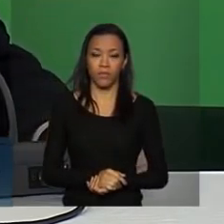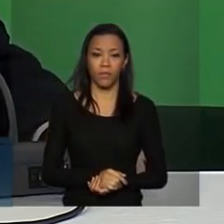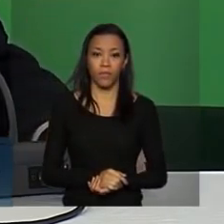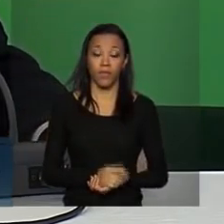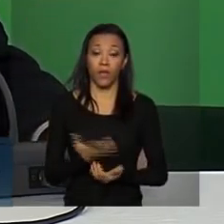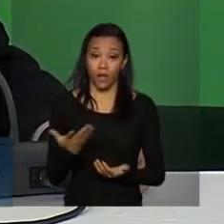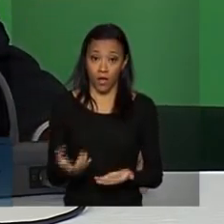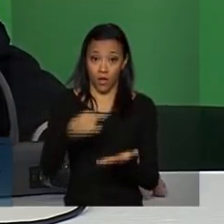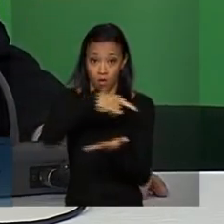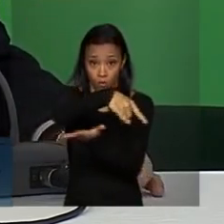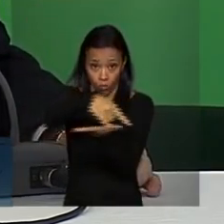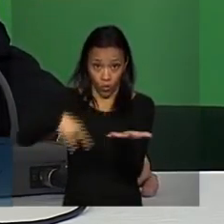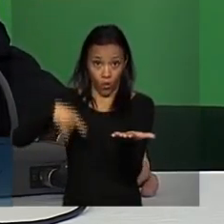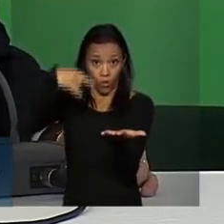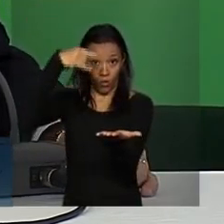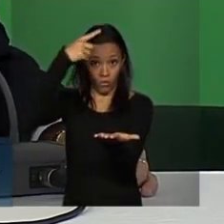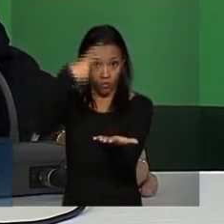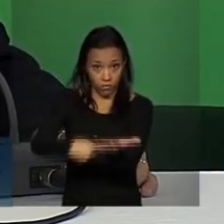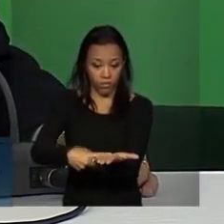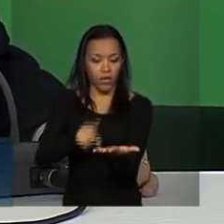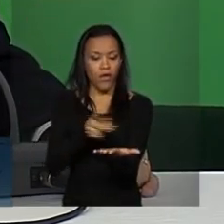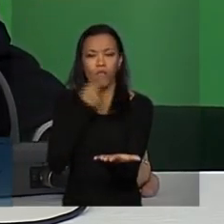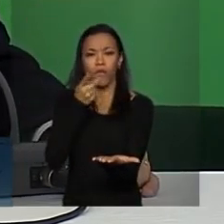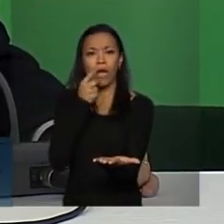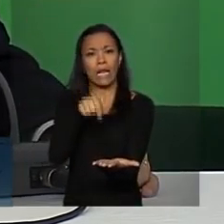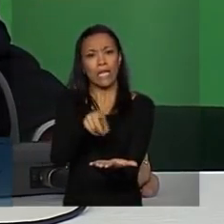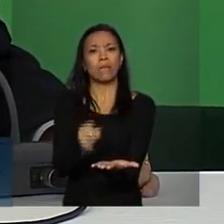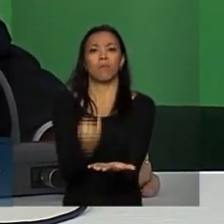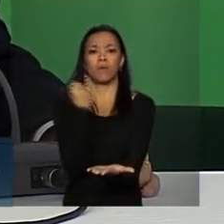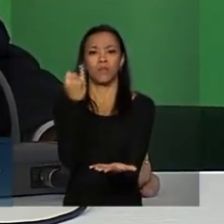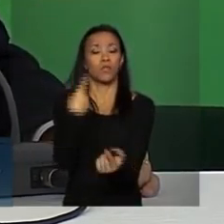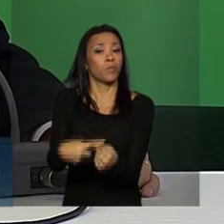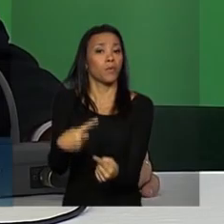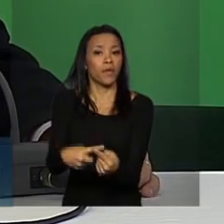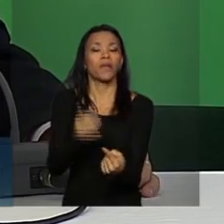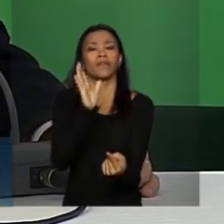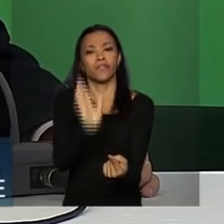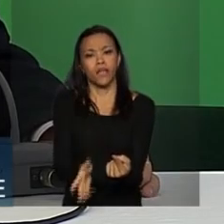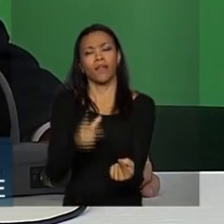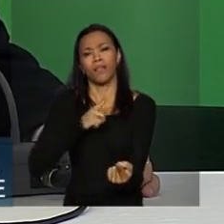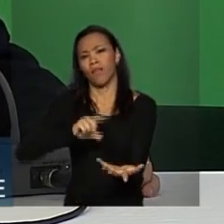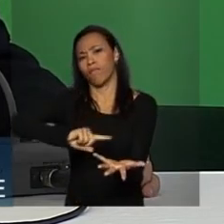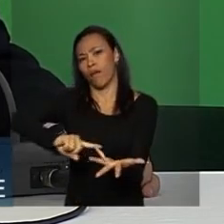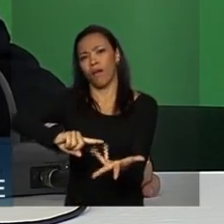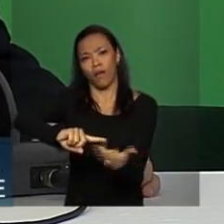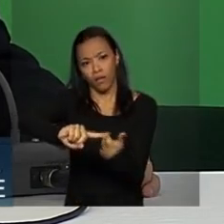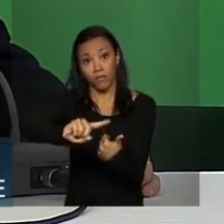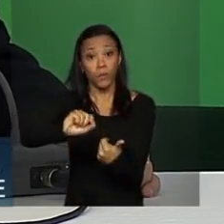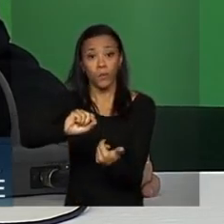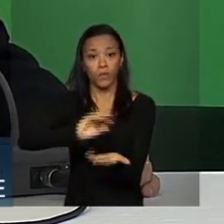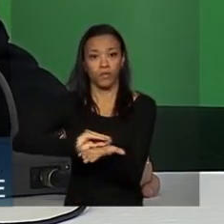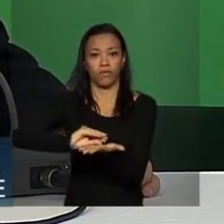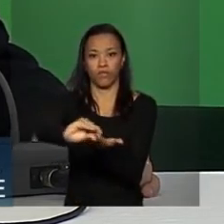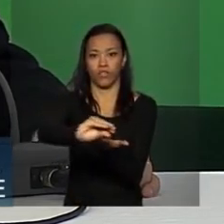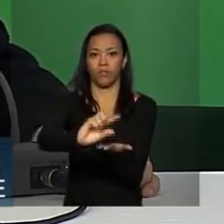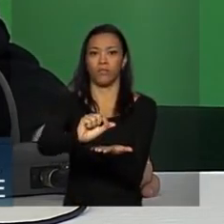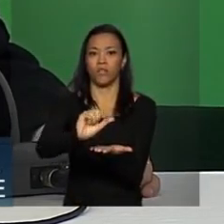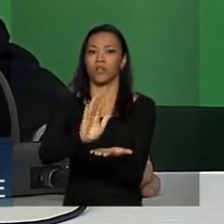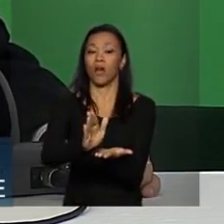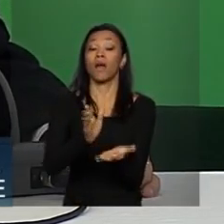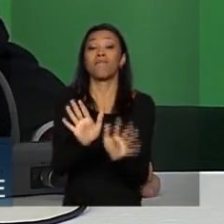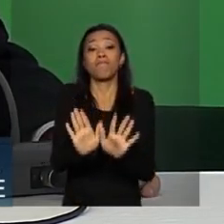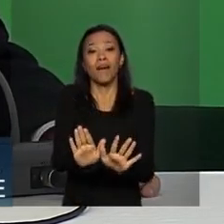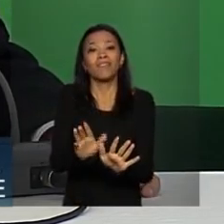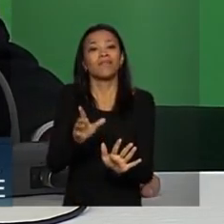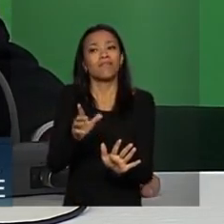O memorando de investimentos, ele é muito importante porque já há muitos investimentos, mas a perspectiva é que possa